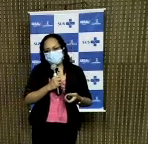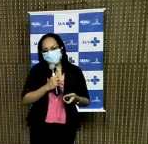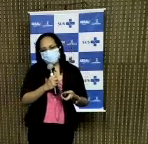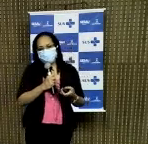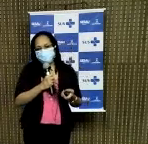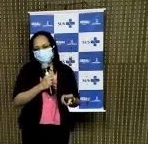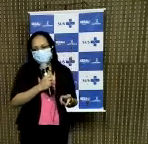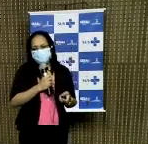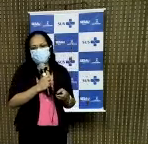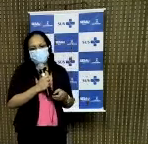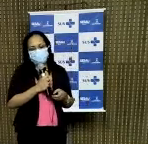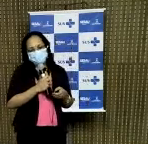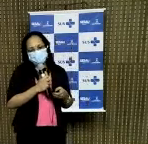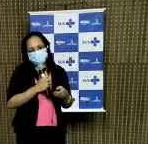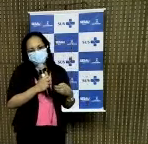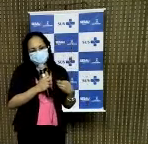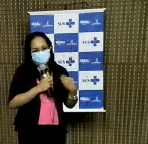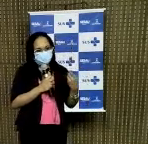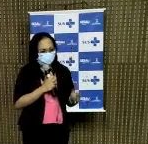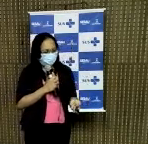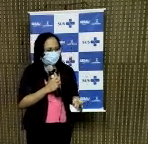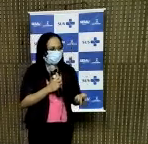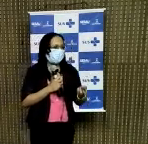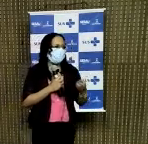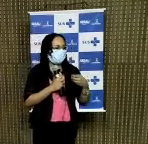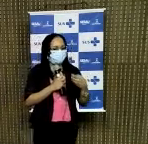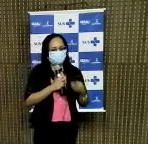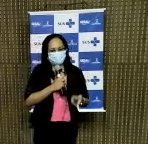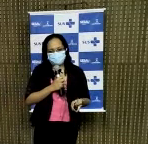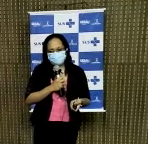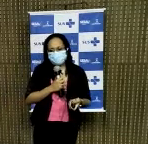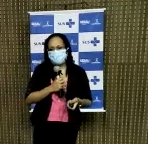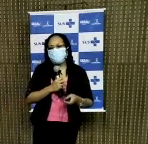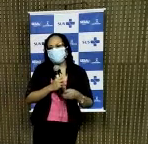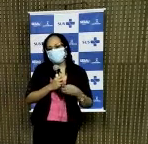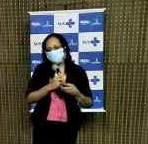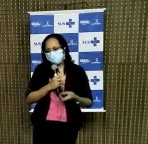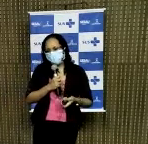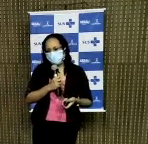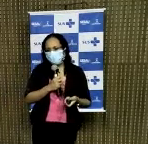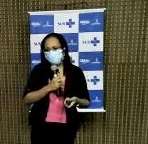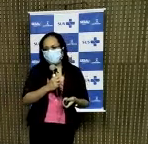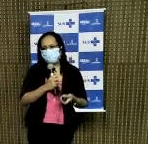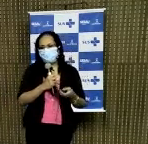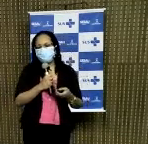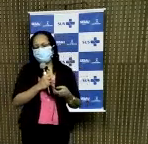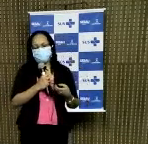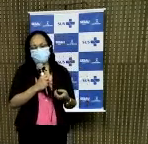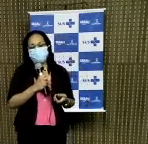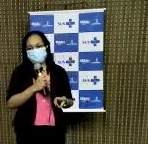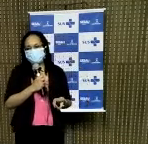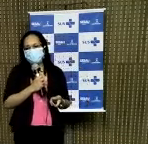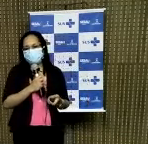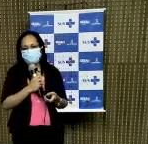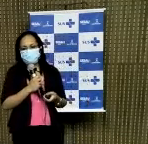consultas médicas, tanto da enfermagem como do médico, e as visitas domiciliares também estão um pouco abaixo do que a